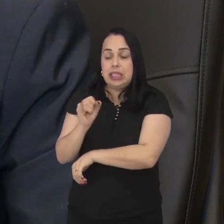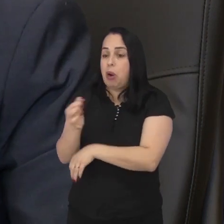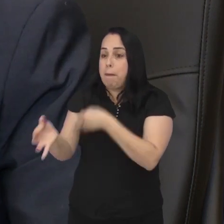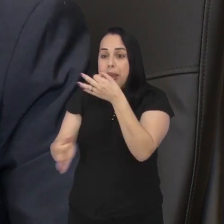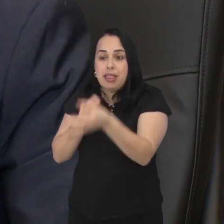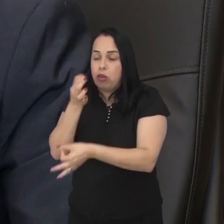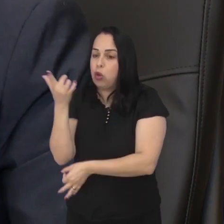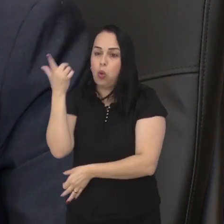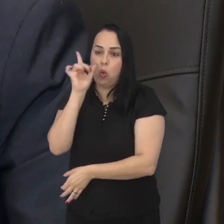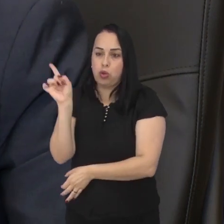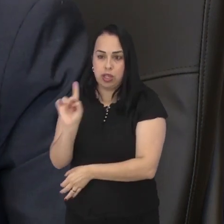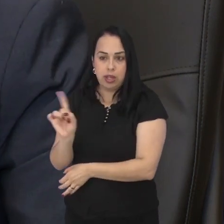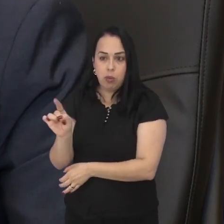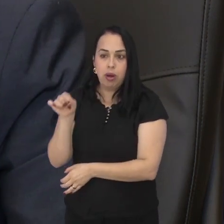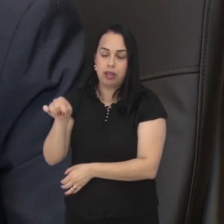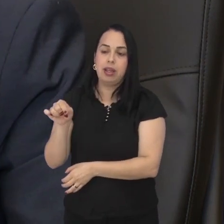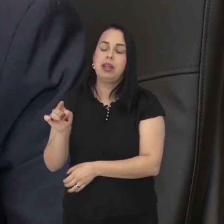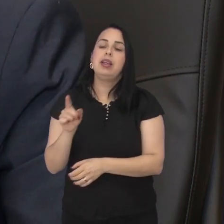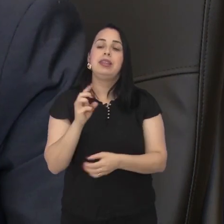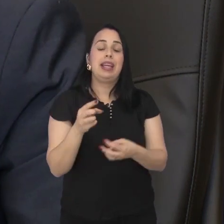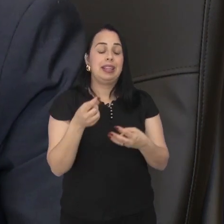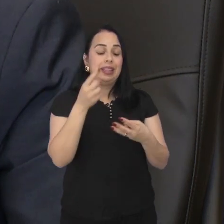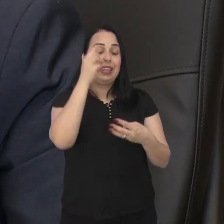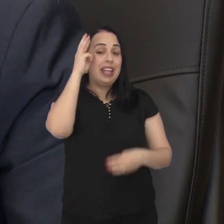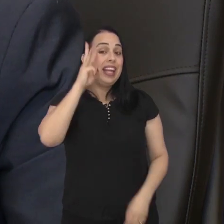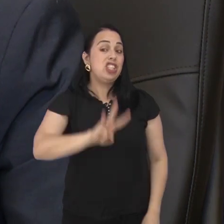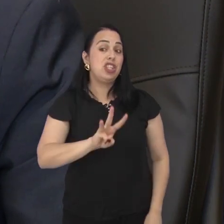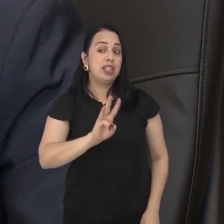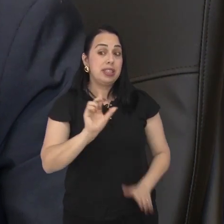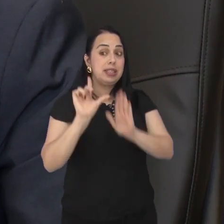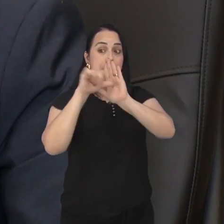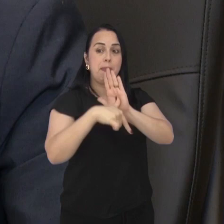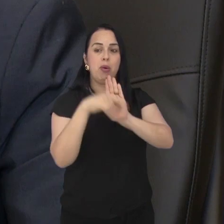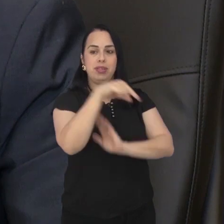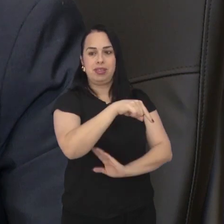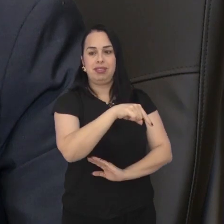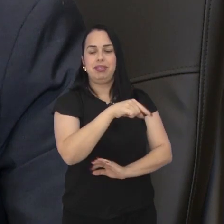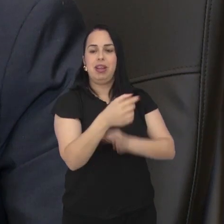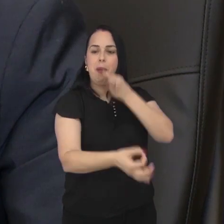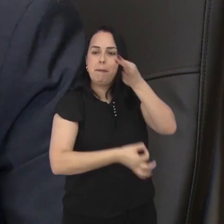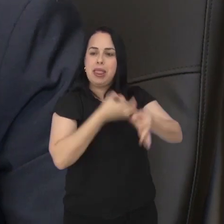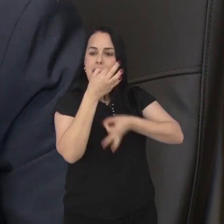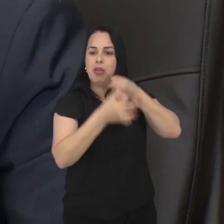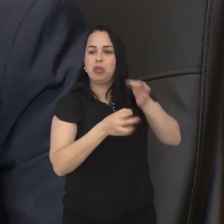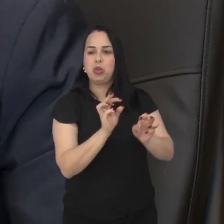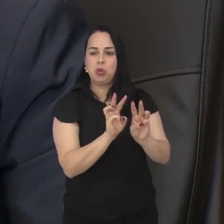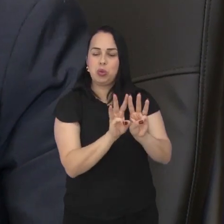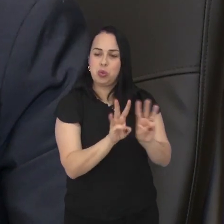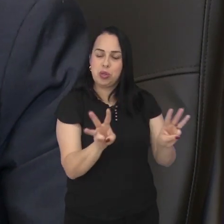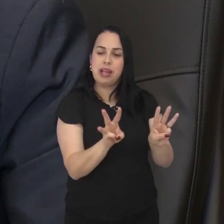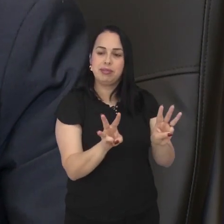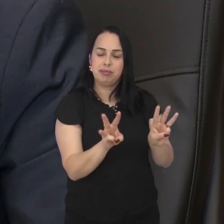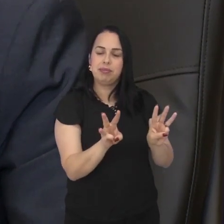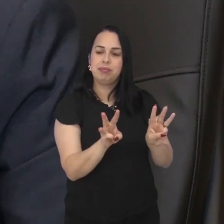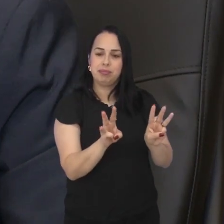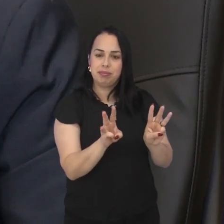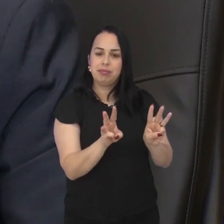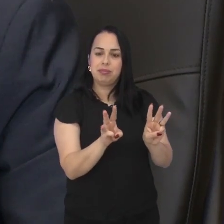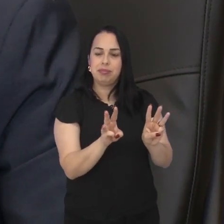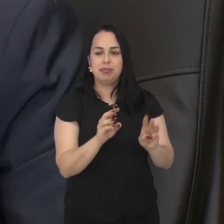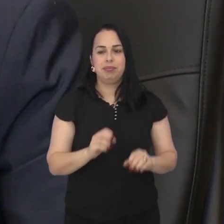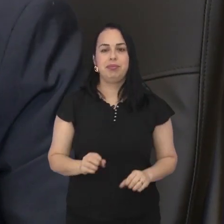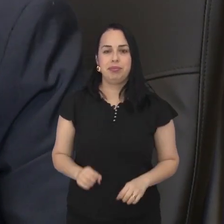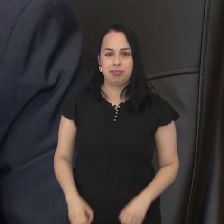conseguir deixar as suas sugestões na Câmara Municipal, ele vai ter 3 dias para fazer essa sua